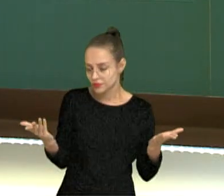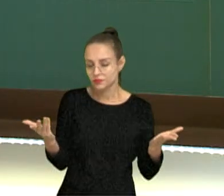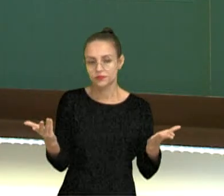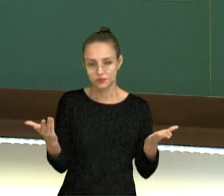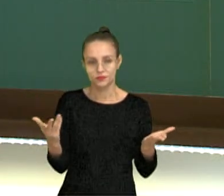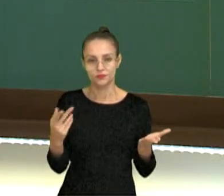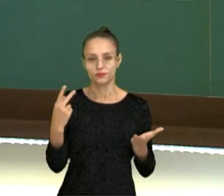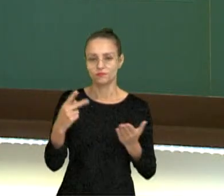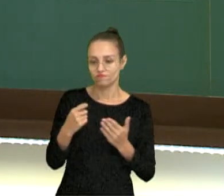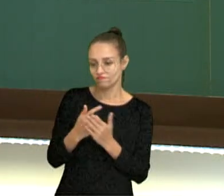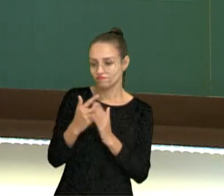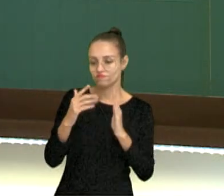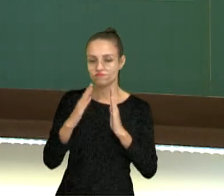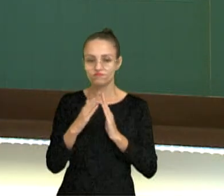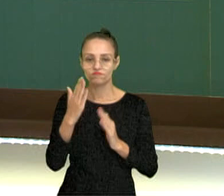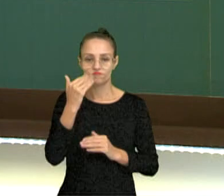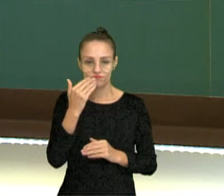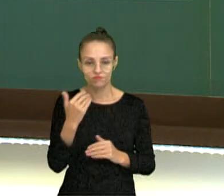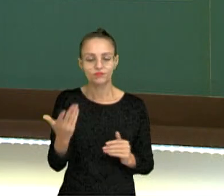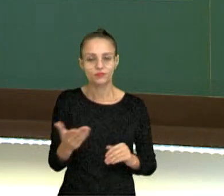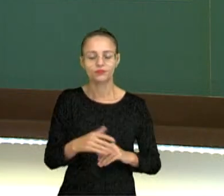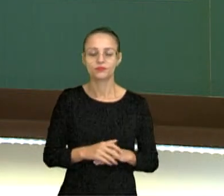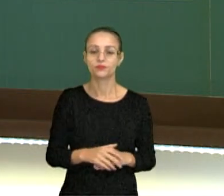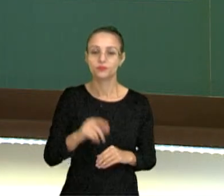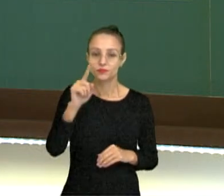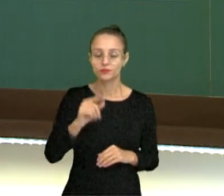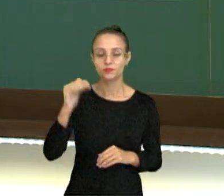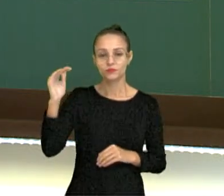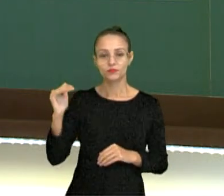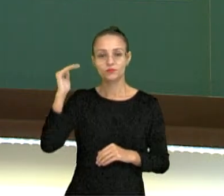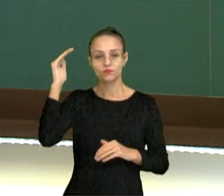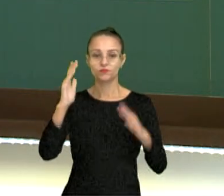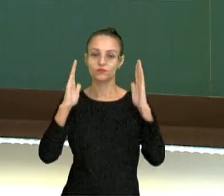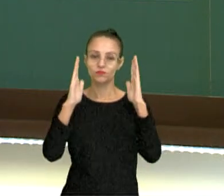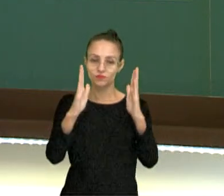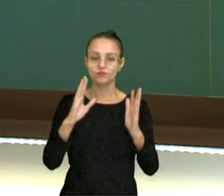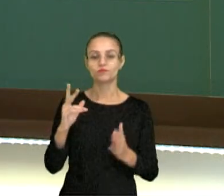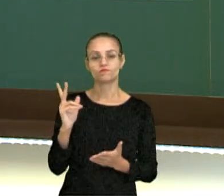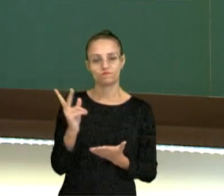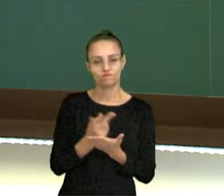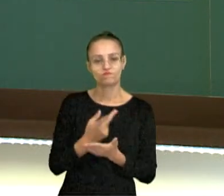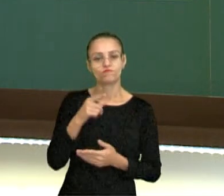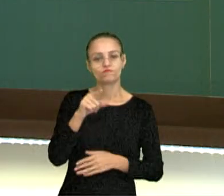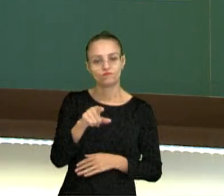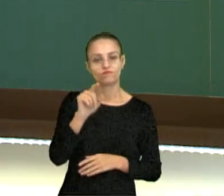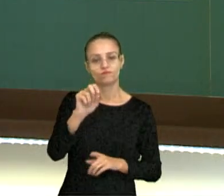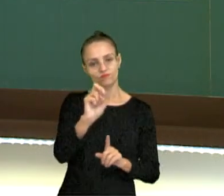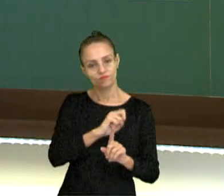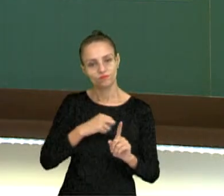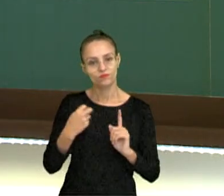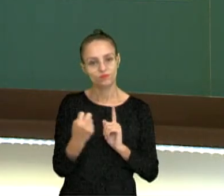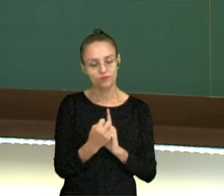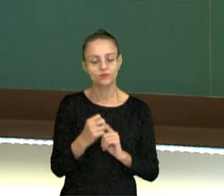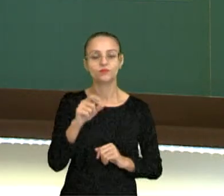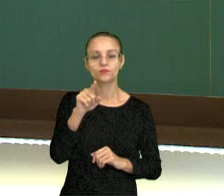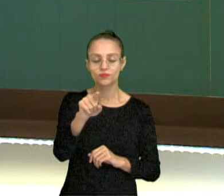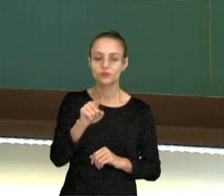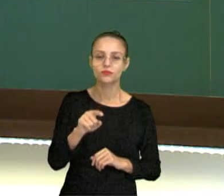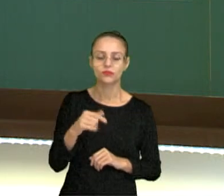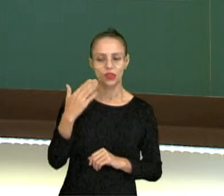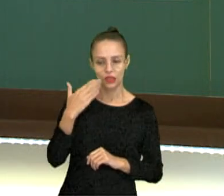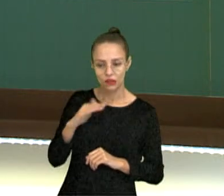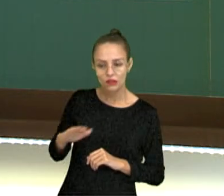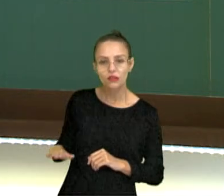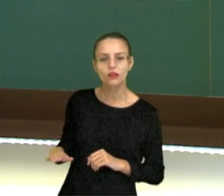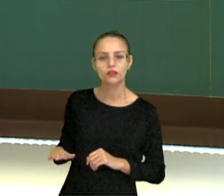a sua casa, a alimentação. Então é na fase adulta que ocorre muito essa questão social. Embora a